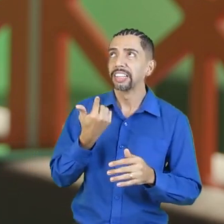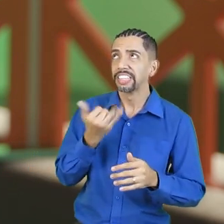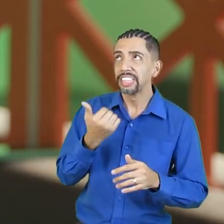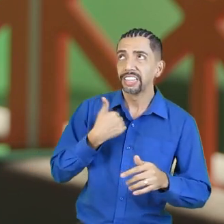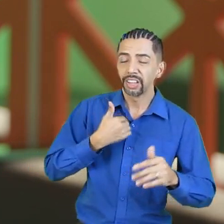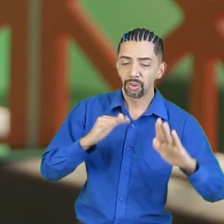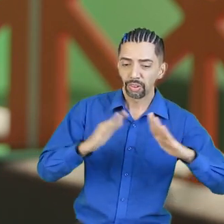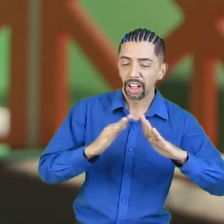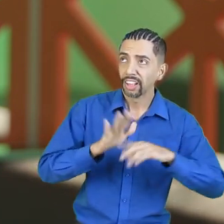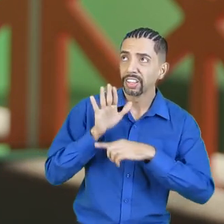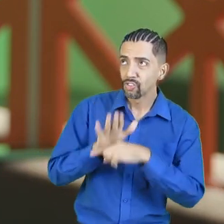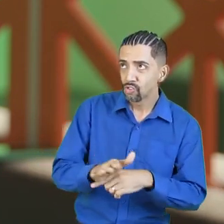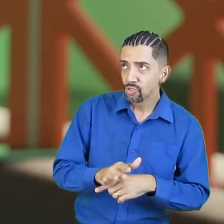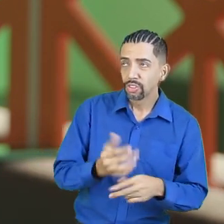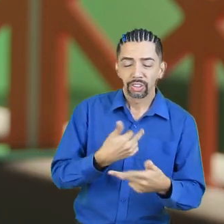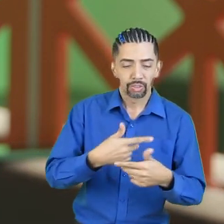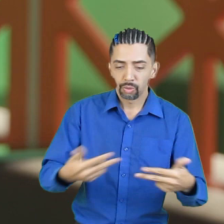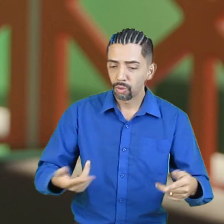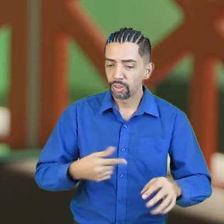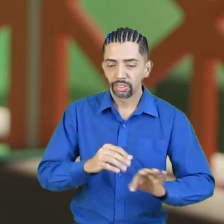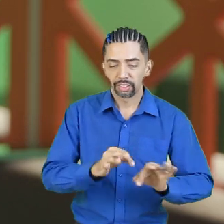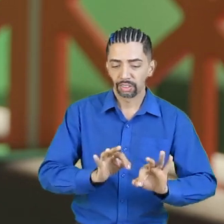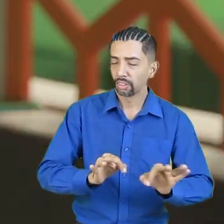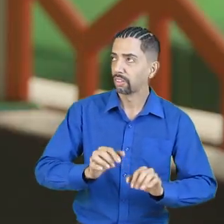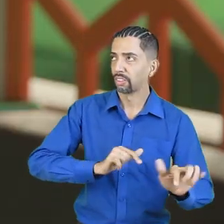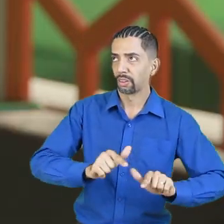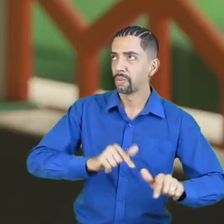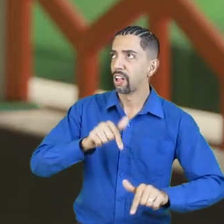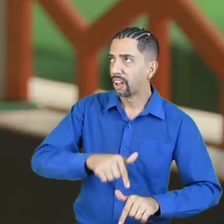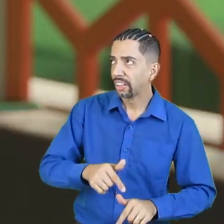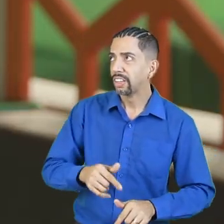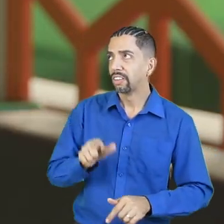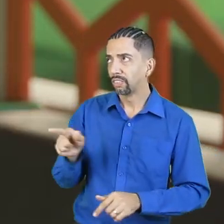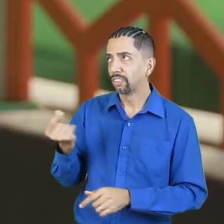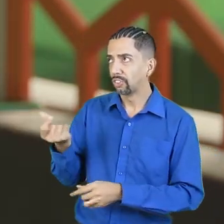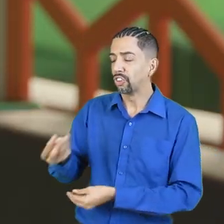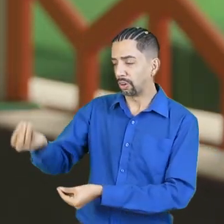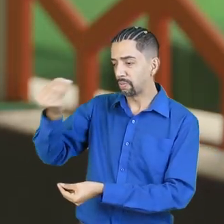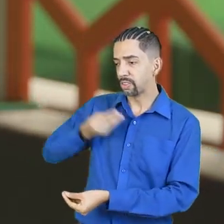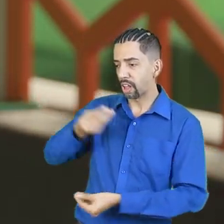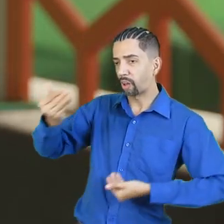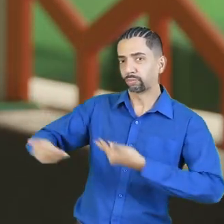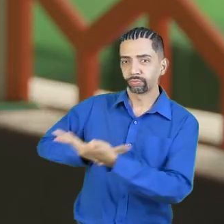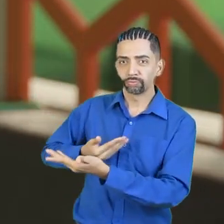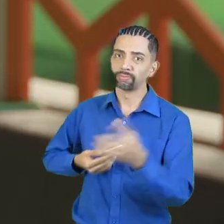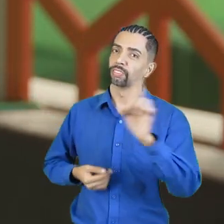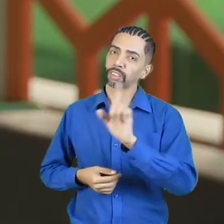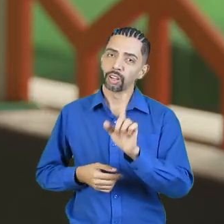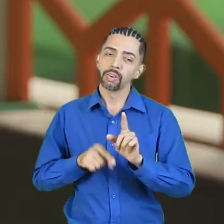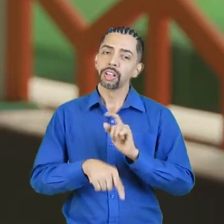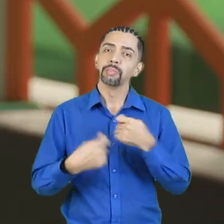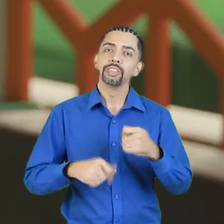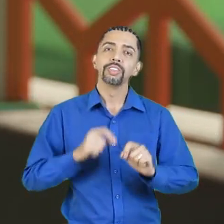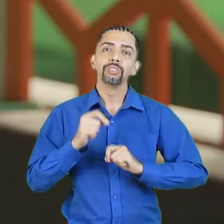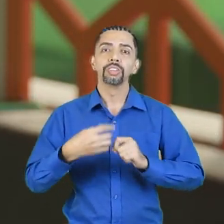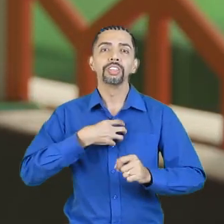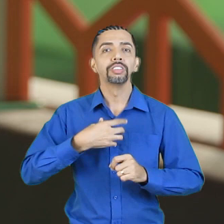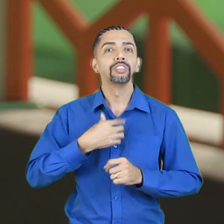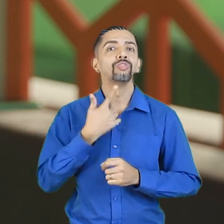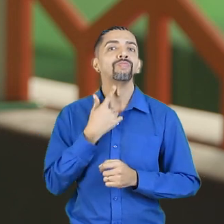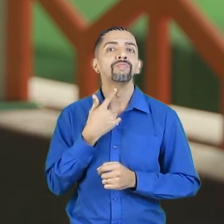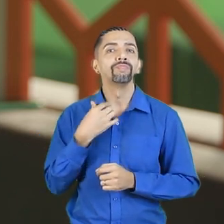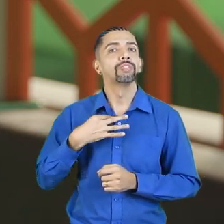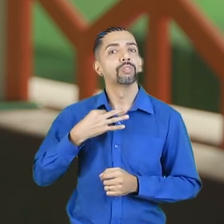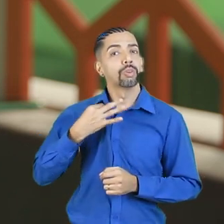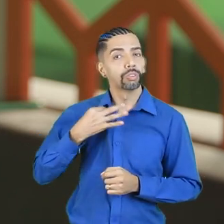por deixar ou não de fazer uma obrigação. Ela tem que ser uma criança generosa, uma criança participativa,